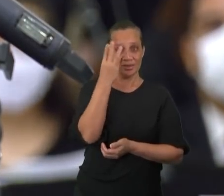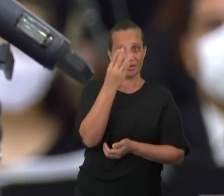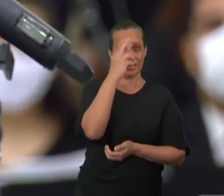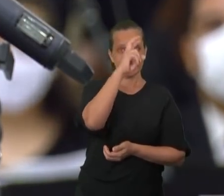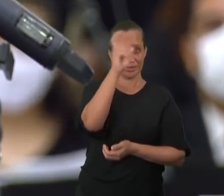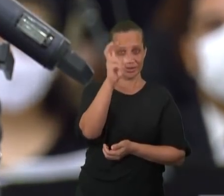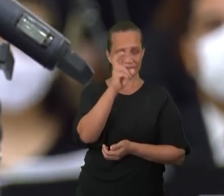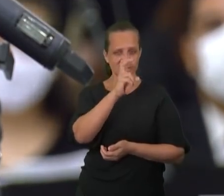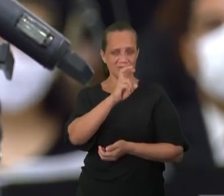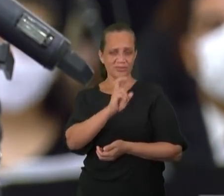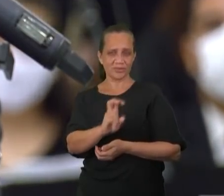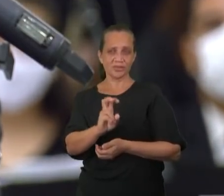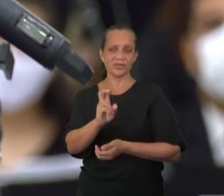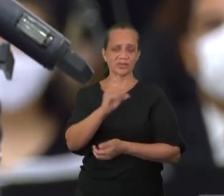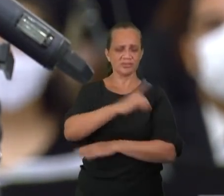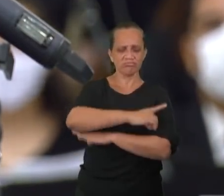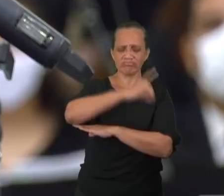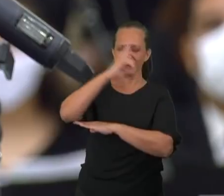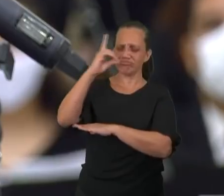todo mundo veja.